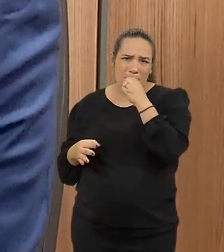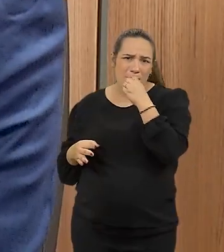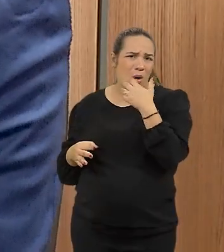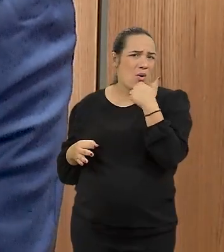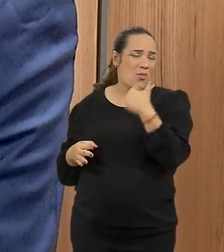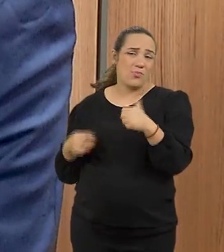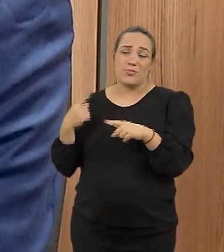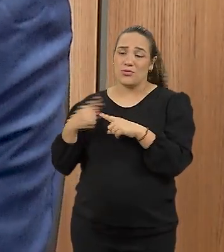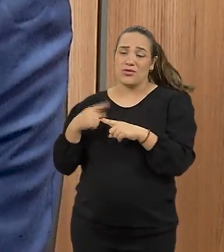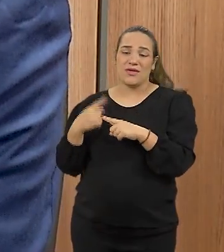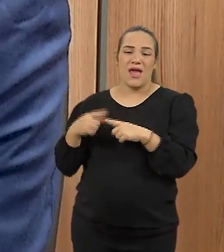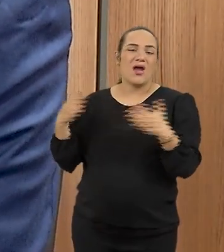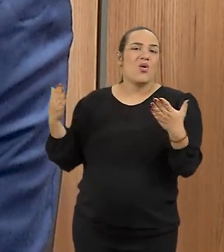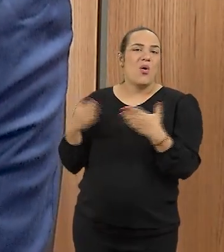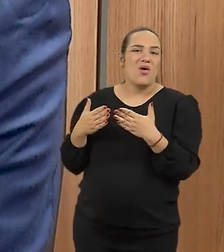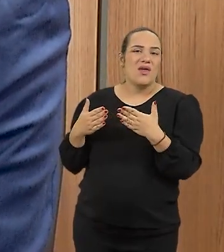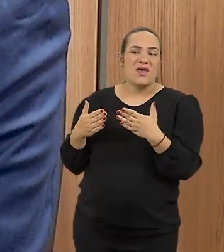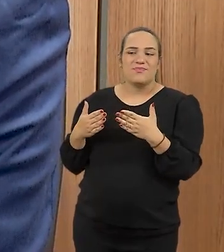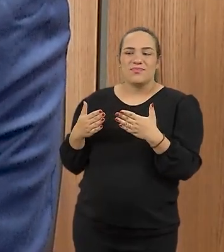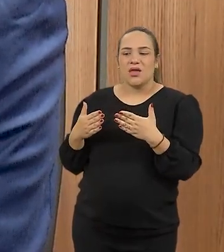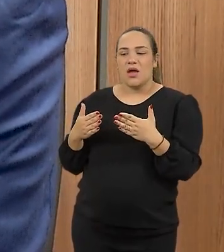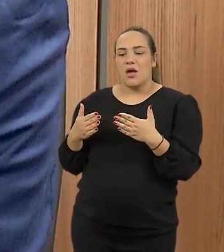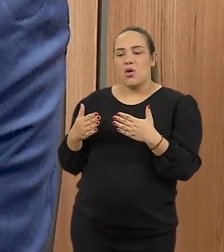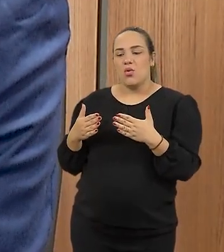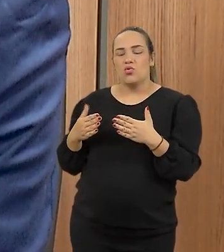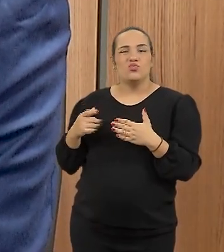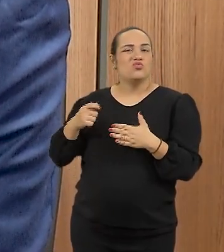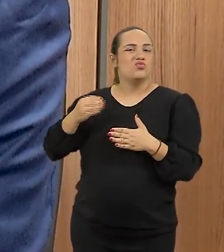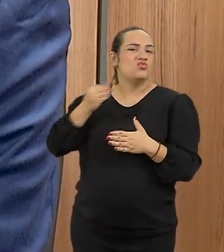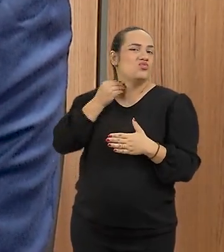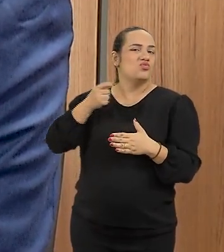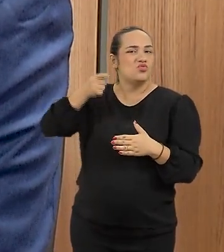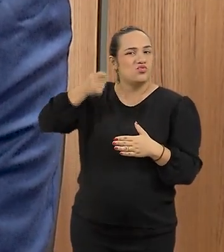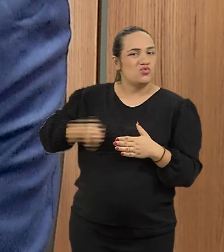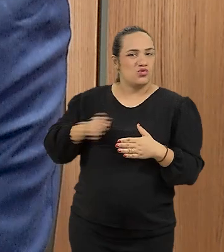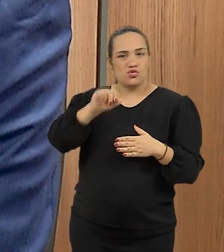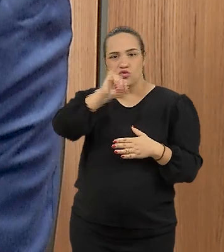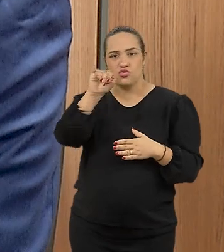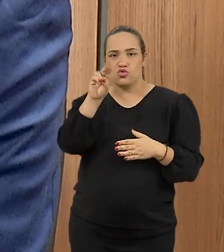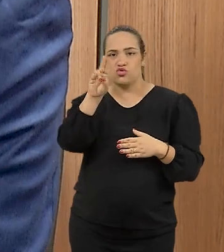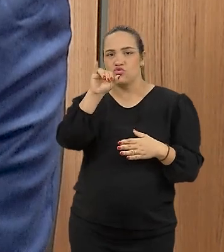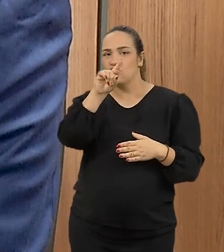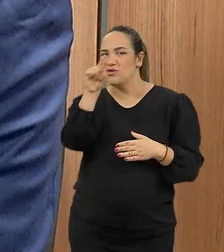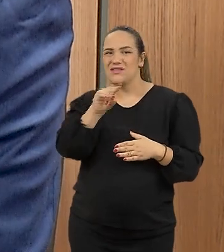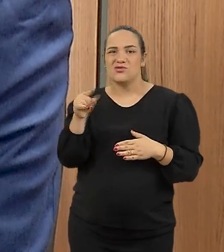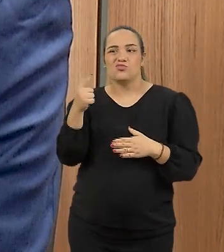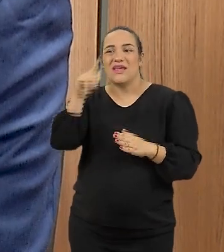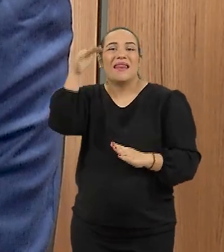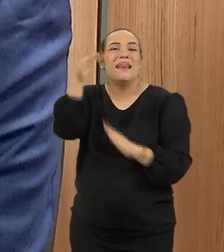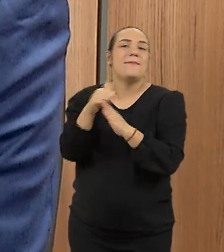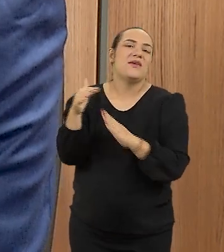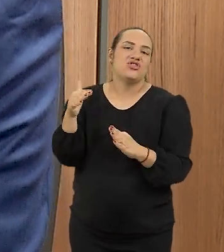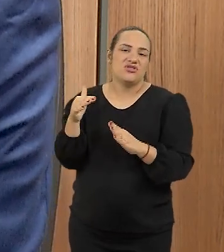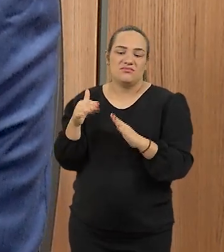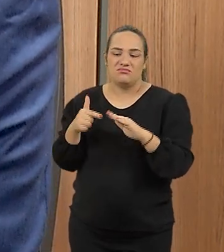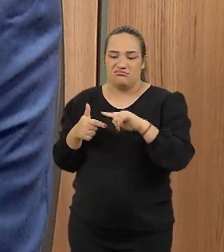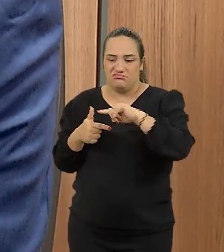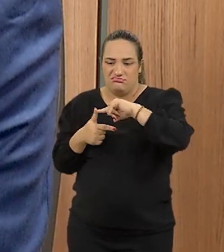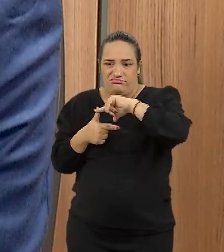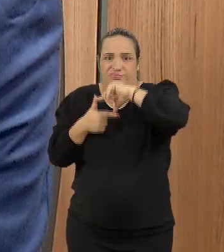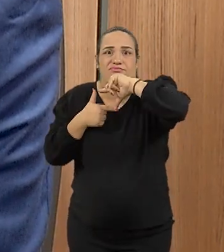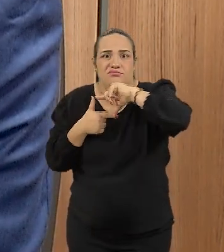atipicização dos poderes do juiz, para mim, foi um grande avanço, porque hoje o juiz ele não está mais com os seus